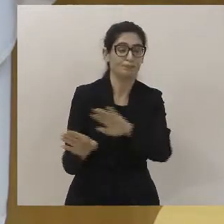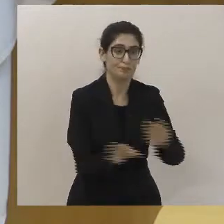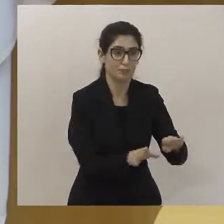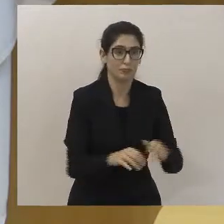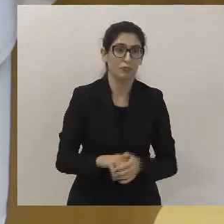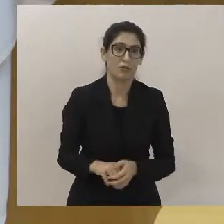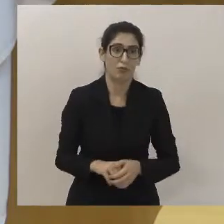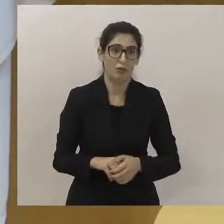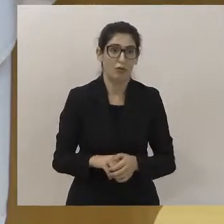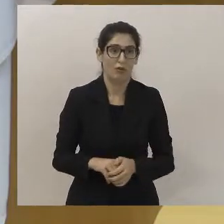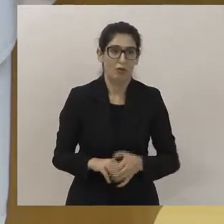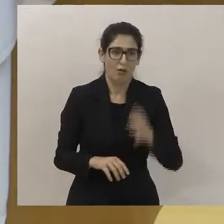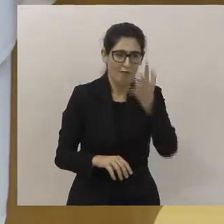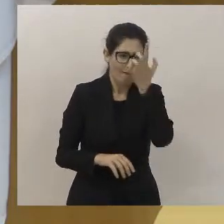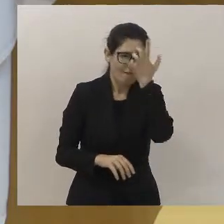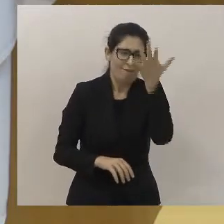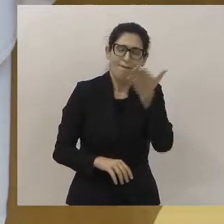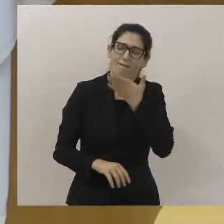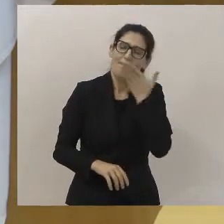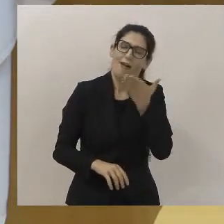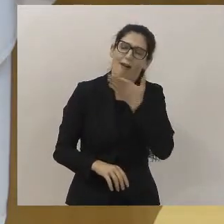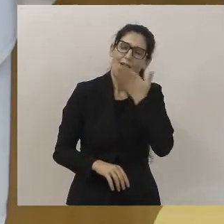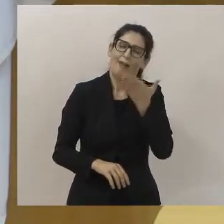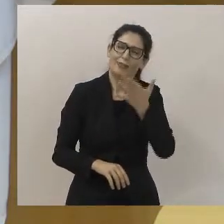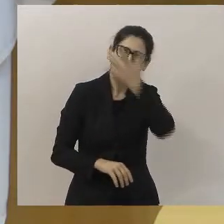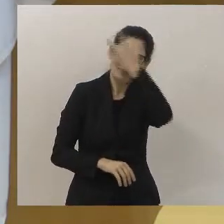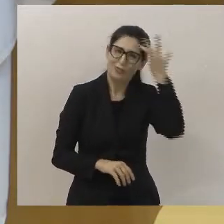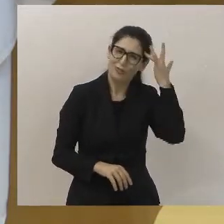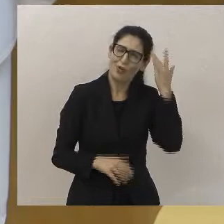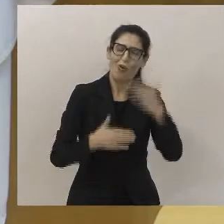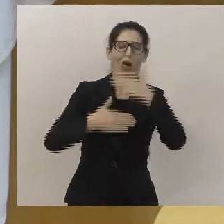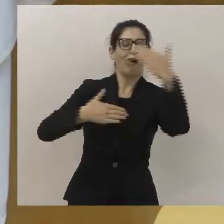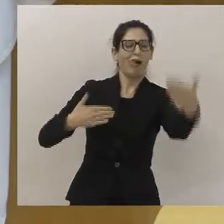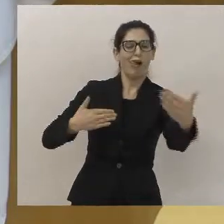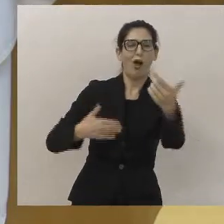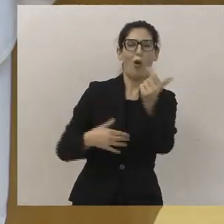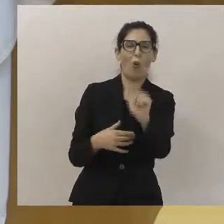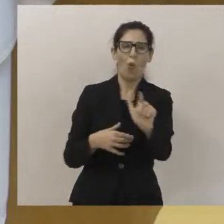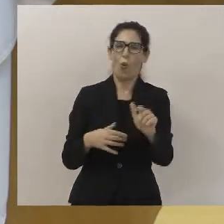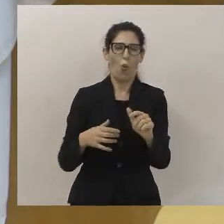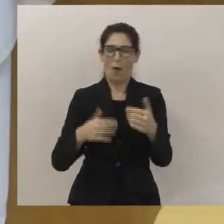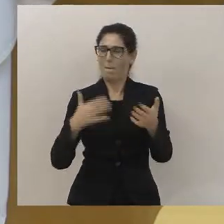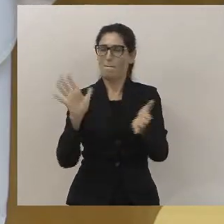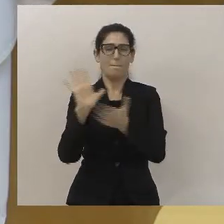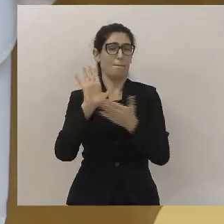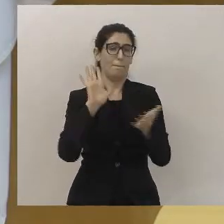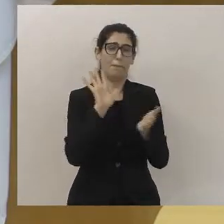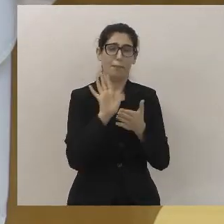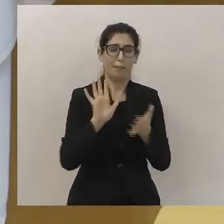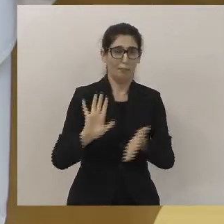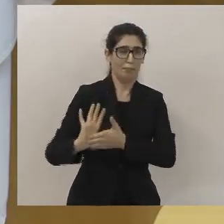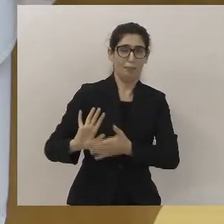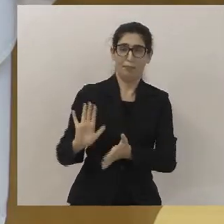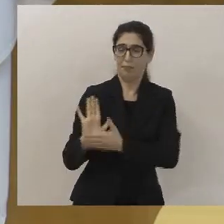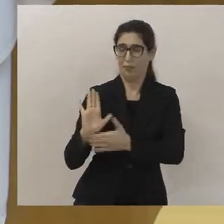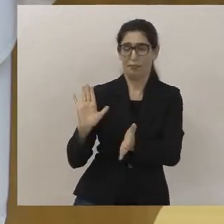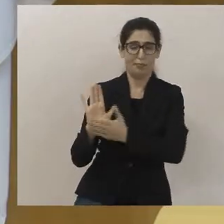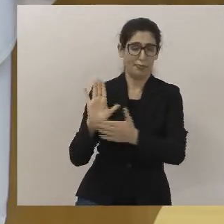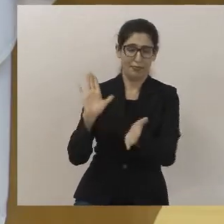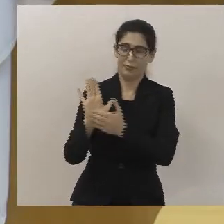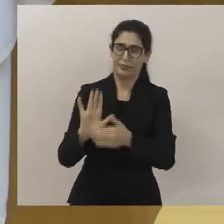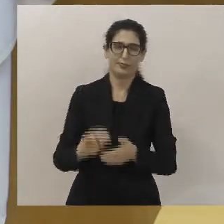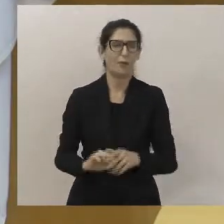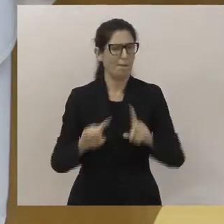é muito fácil quando está do lado de fora você pro poucos mas olha o ipic de experiência